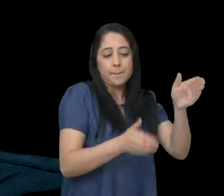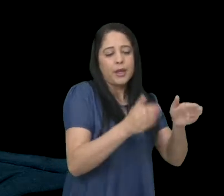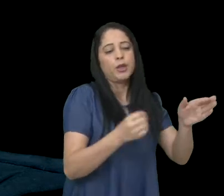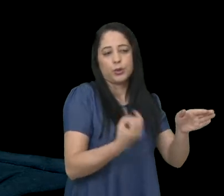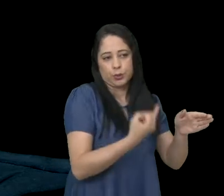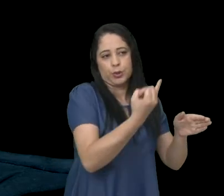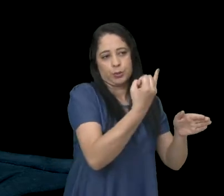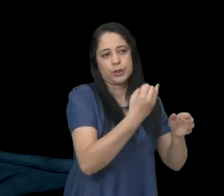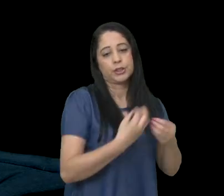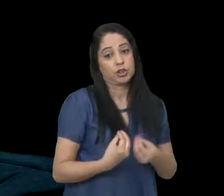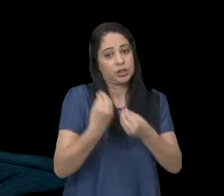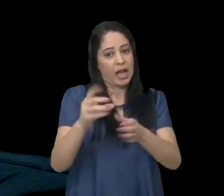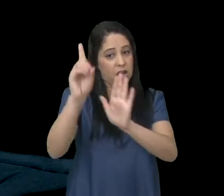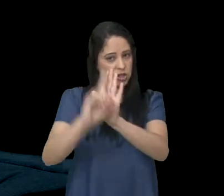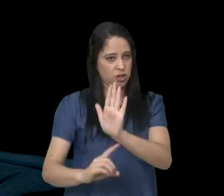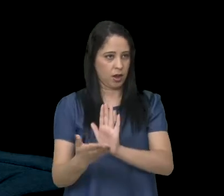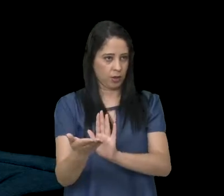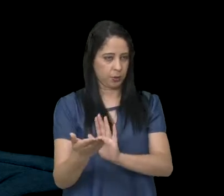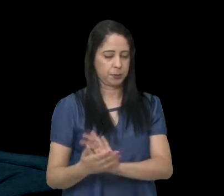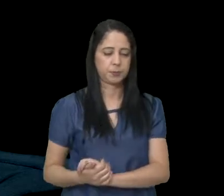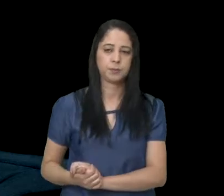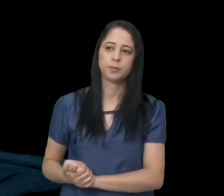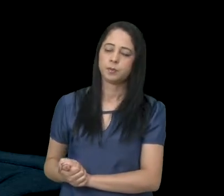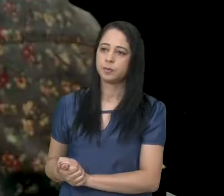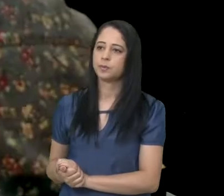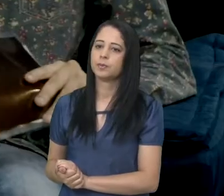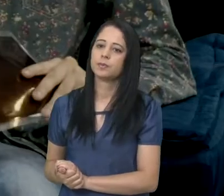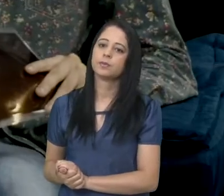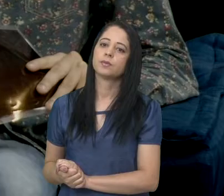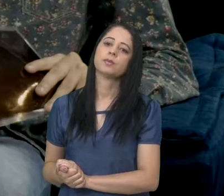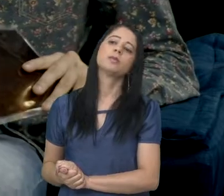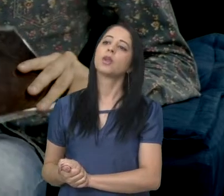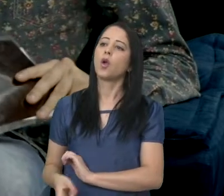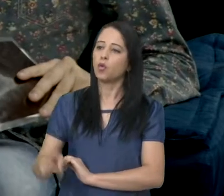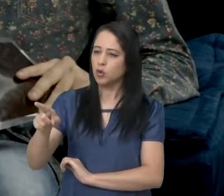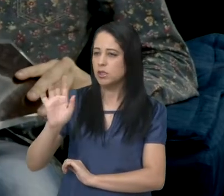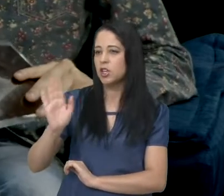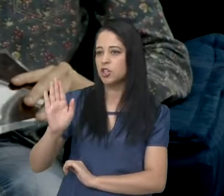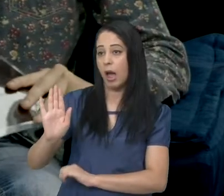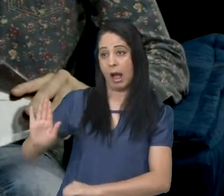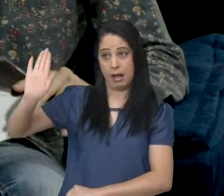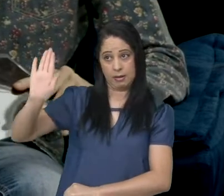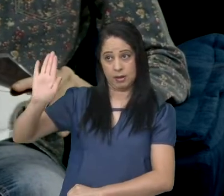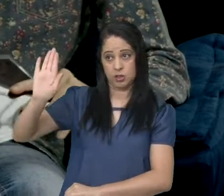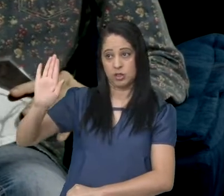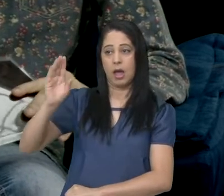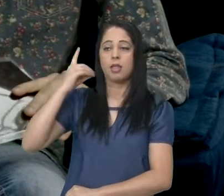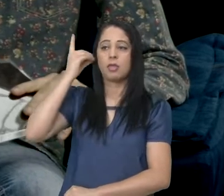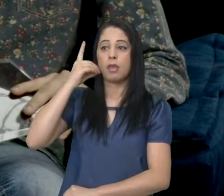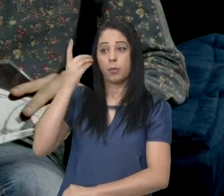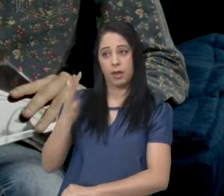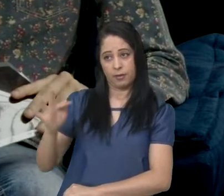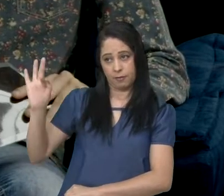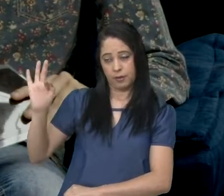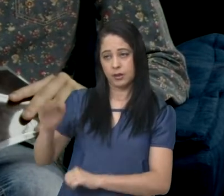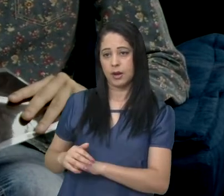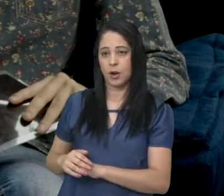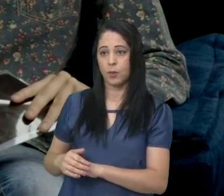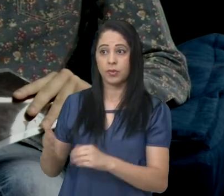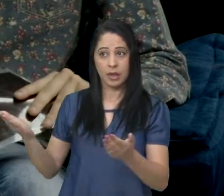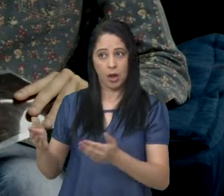dos direitos das domésticas. Amélia, você já se lançou também para deputada federal algumas vezes, né? E